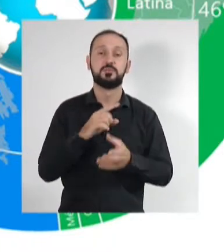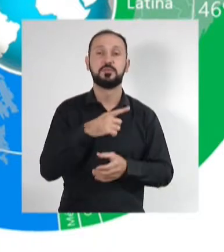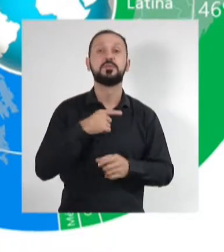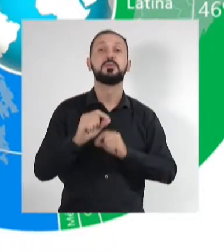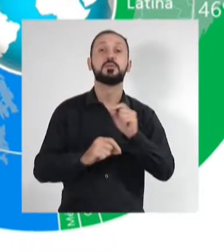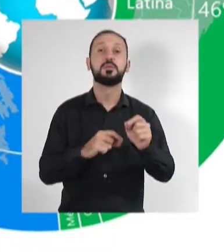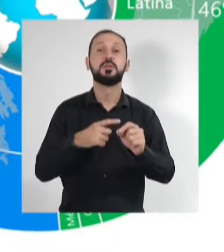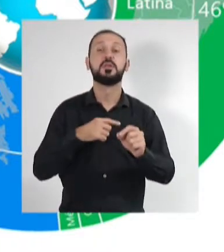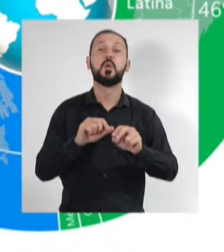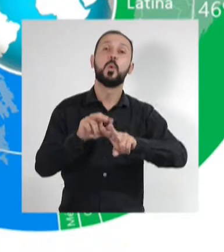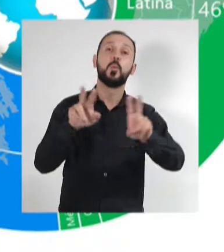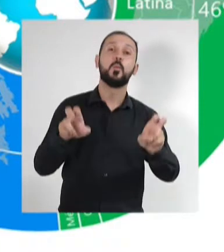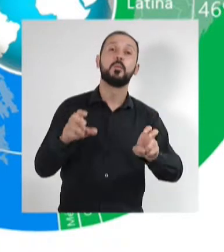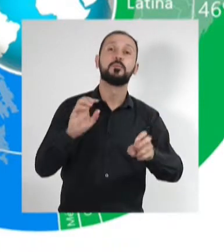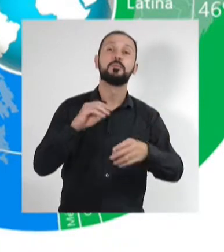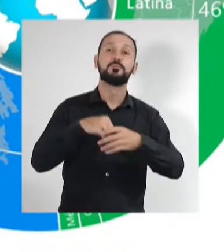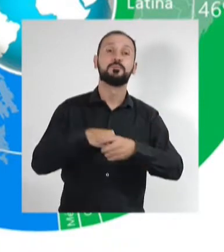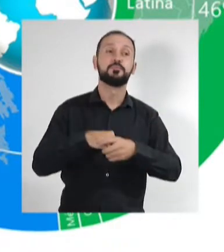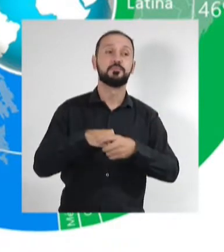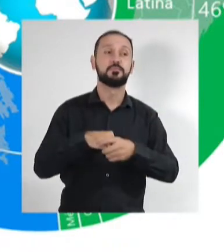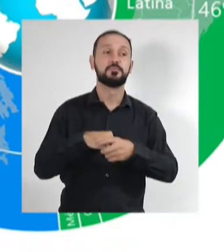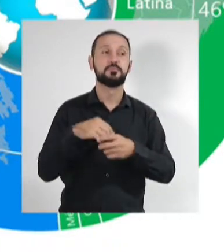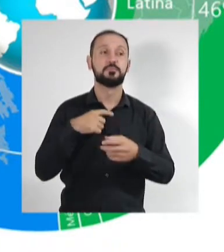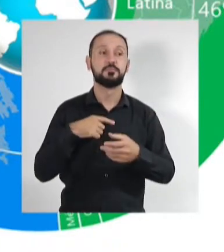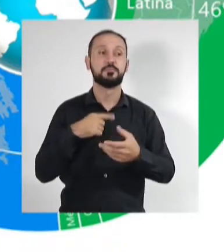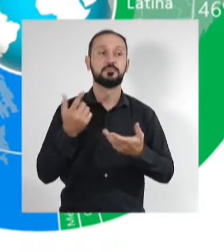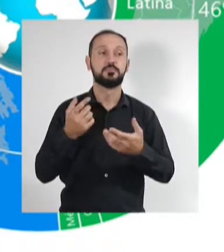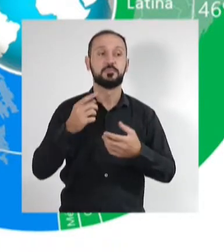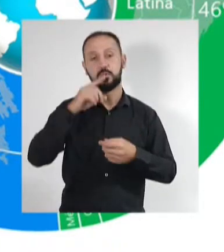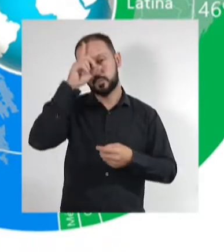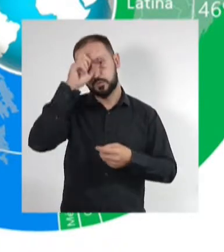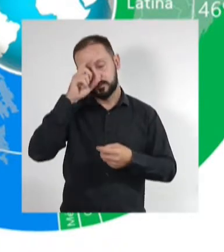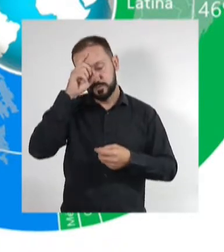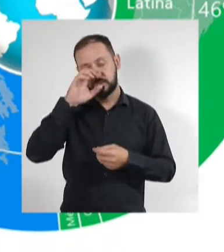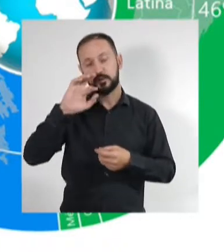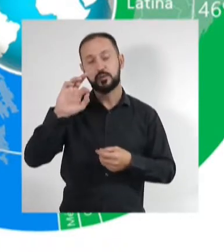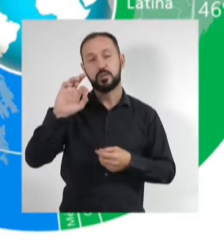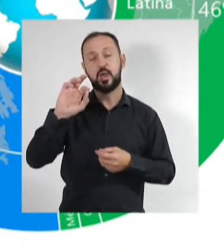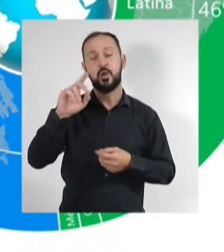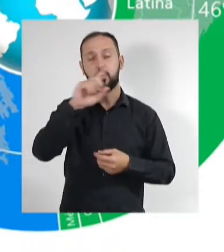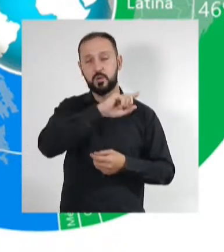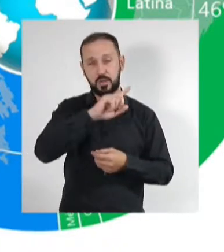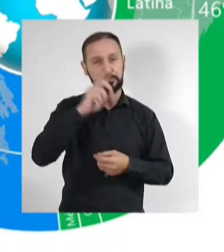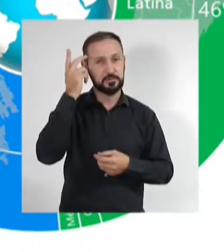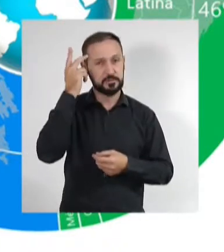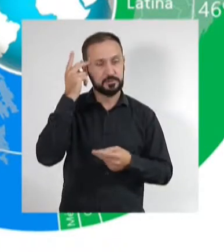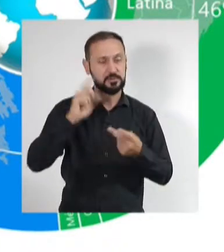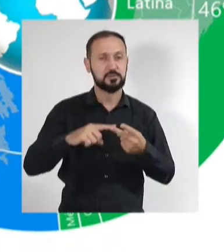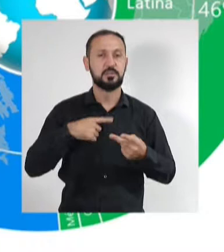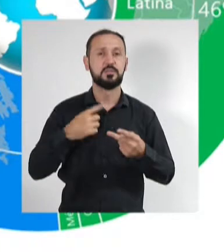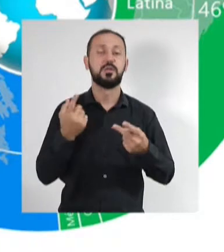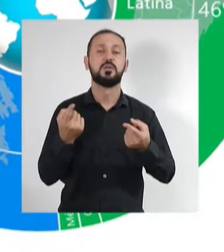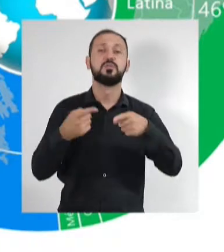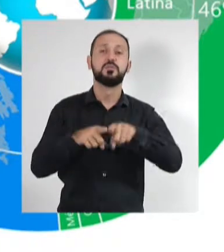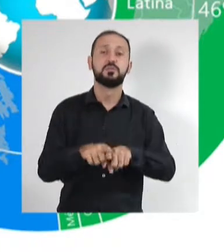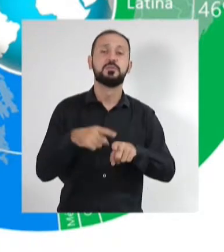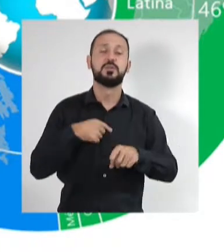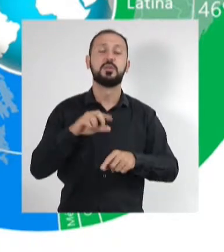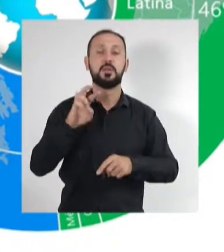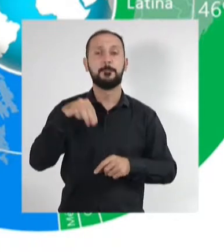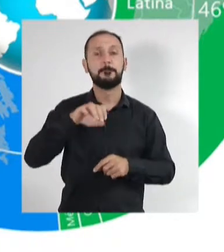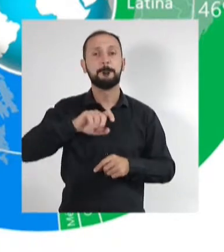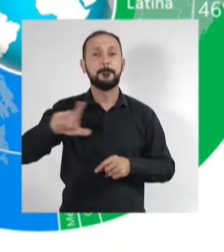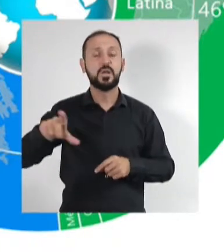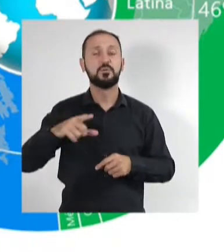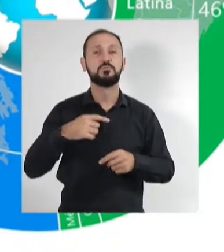Health, que tem, dentro da sua holding, tem o Hospital Albert Einstein, na parte de hospitalar, na parte de convênio médico tem a Mil e na